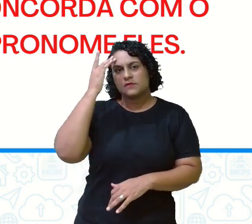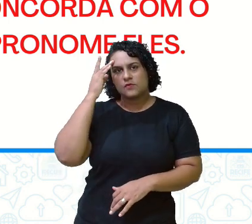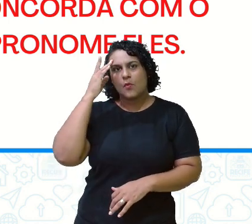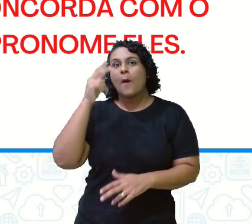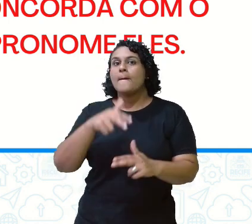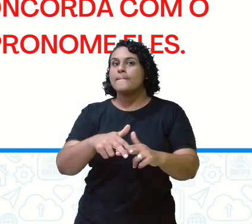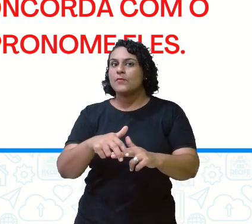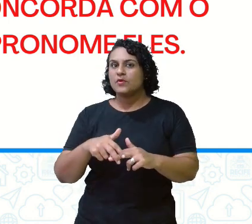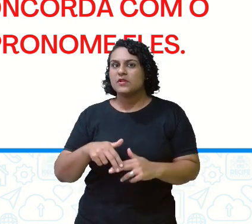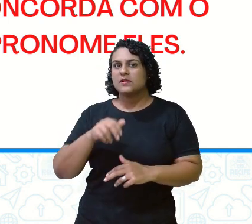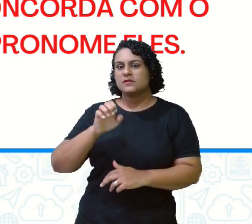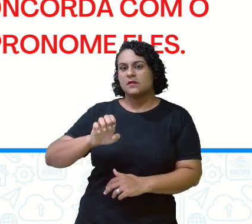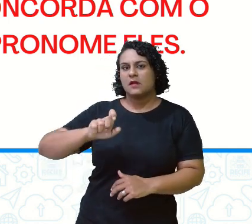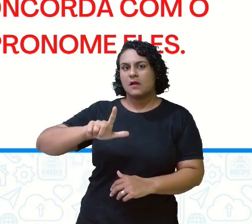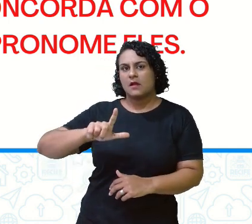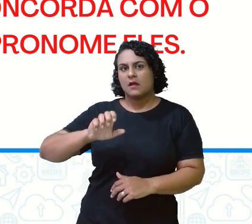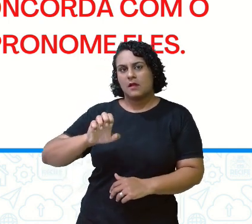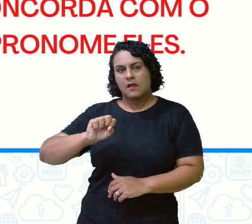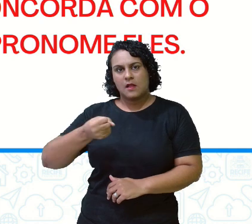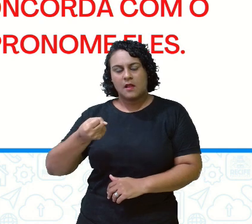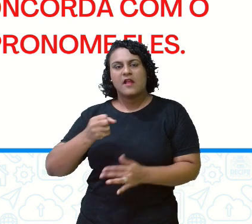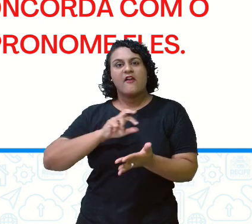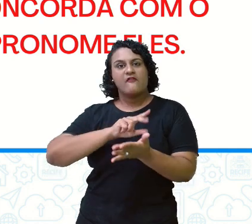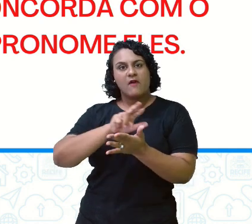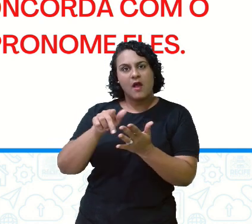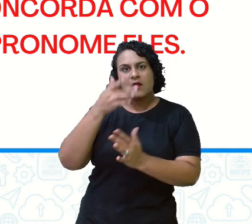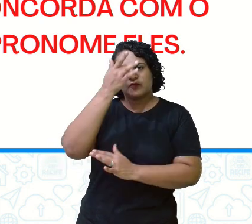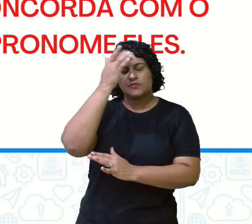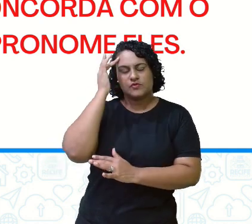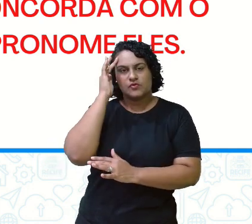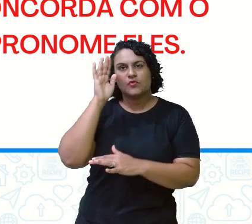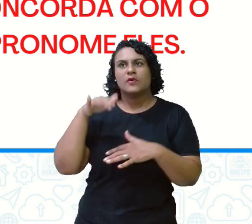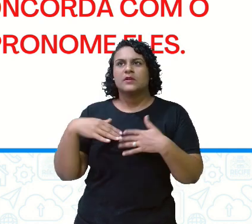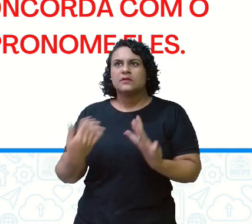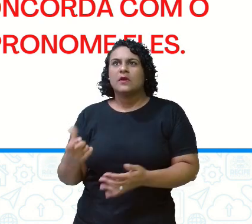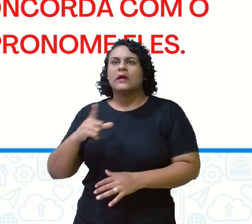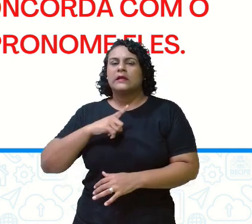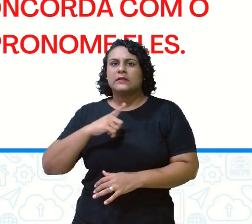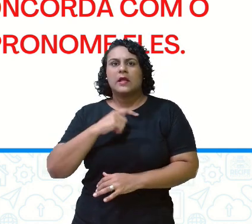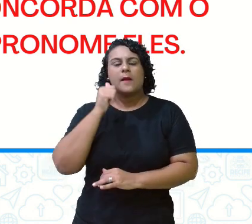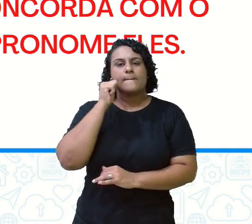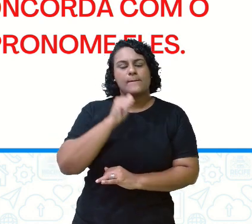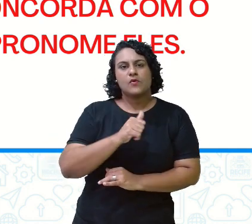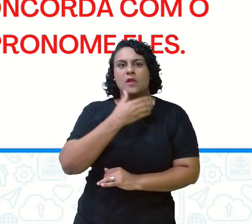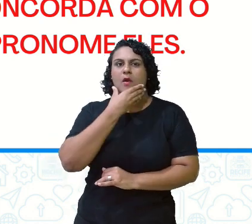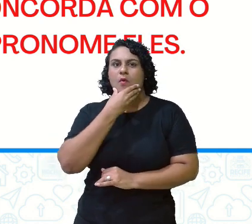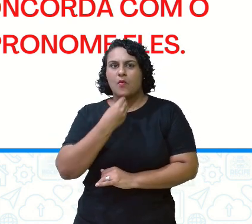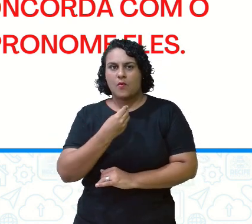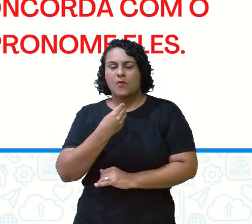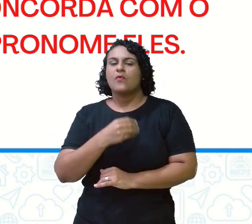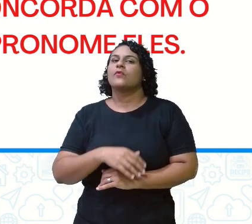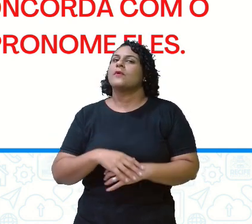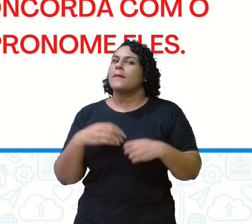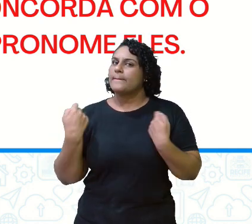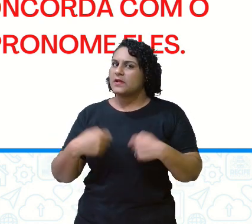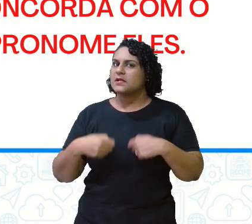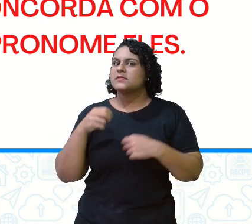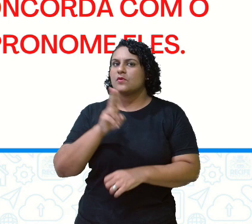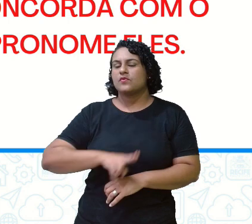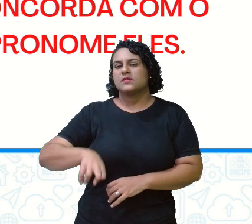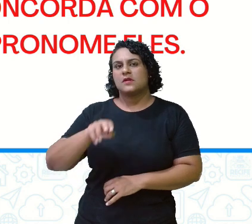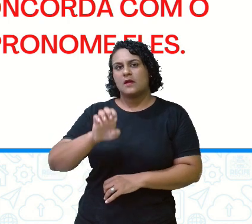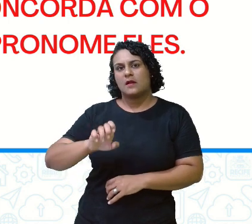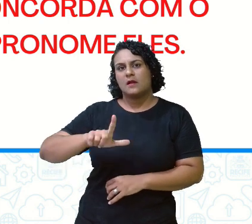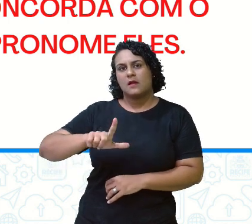de eles. E quando tem, né, o sexo masculino, o sexo feminino, a gente está englobando aí o eles.